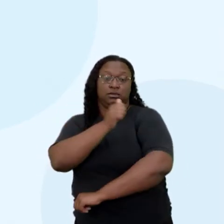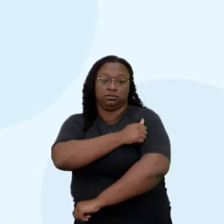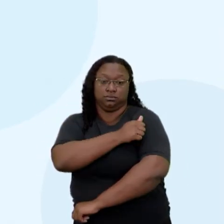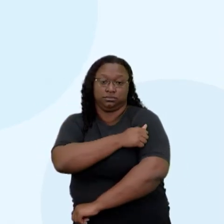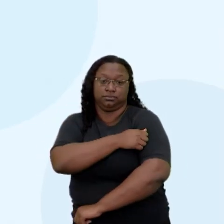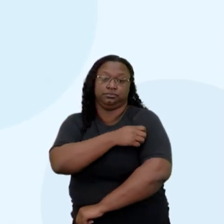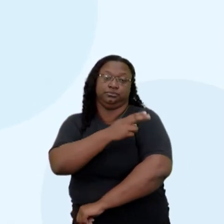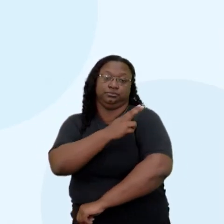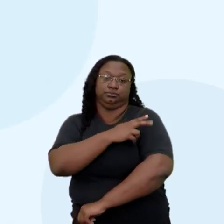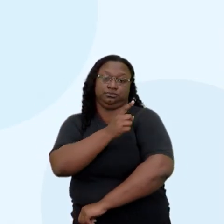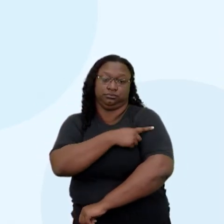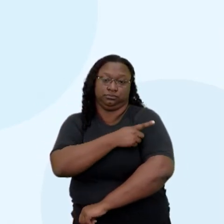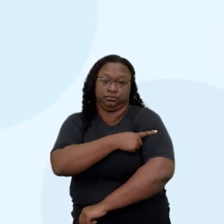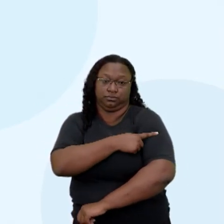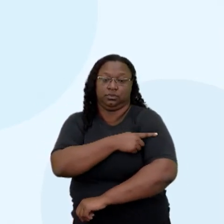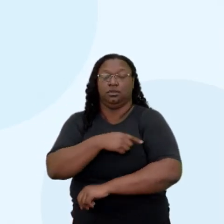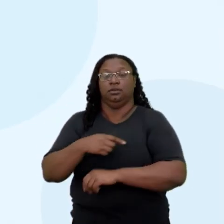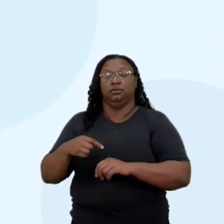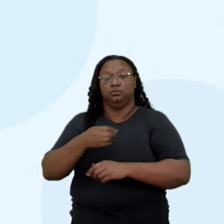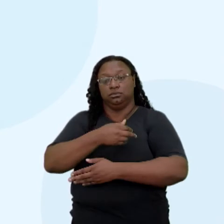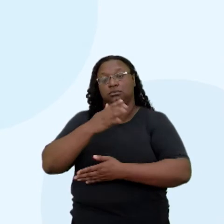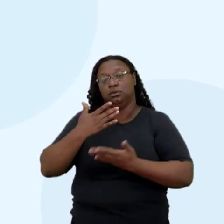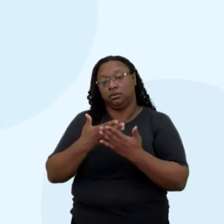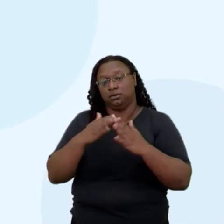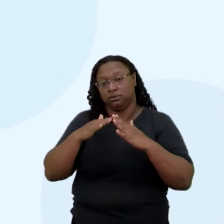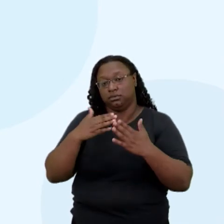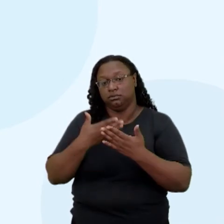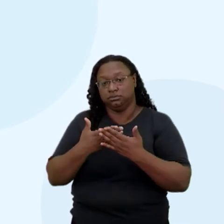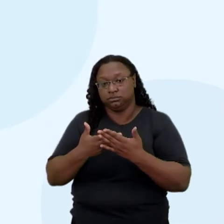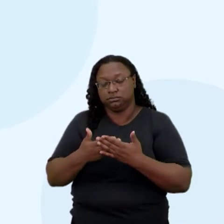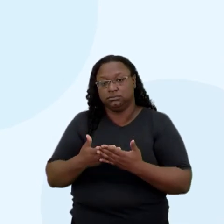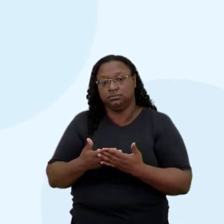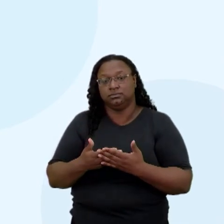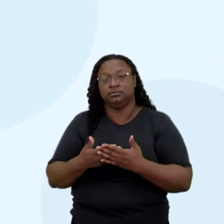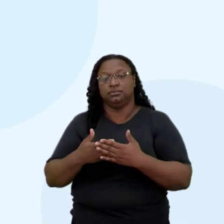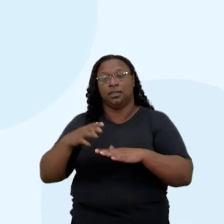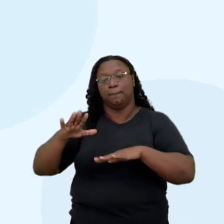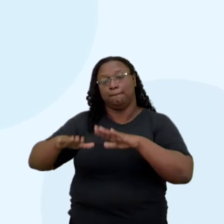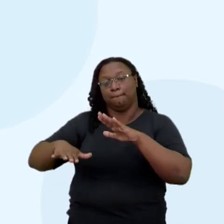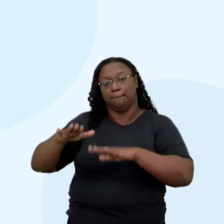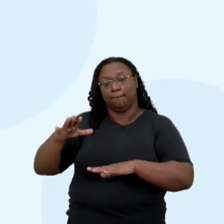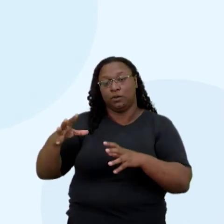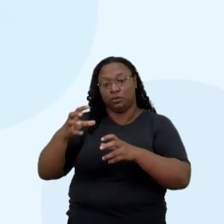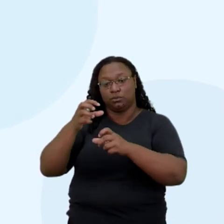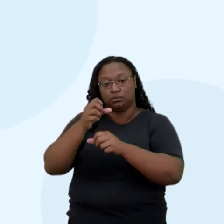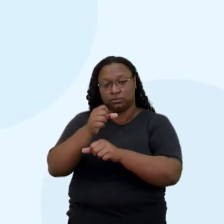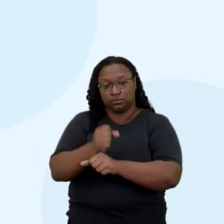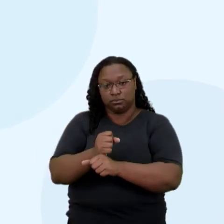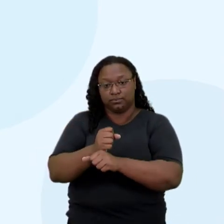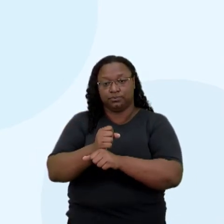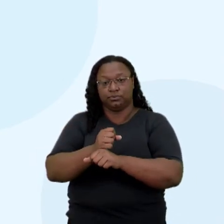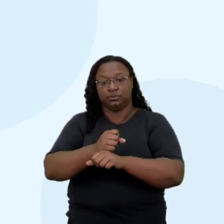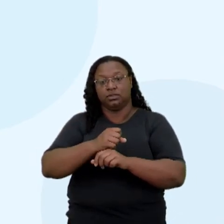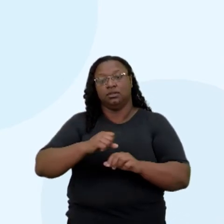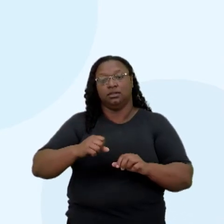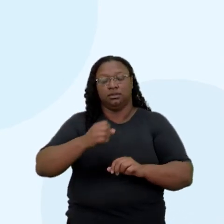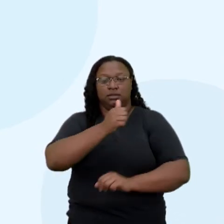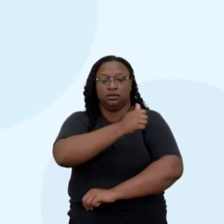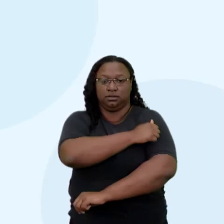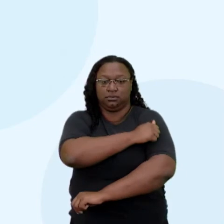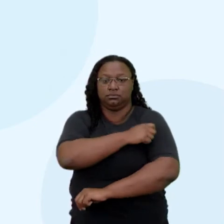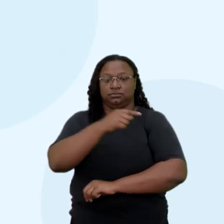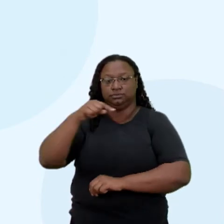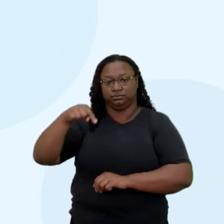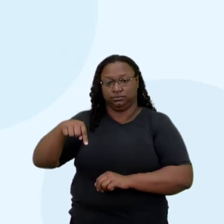médio que a gente está estudando o período, tá, ok? Da média de quantidade de alunos nesse determinado período. Então é essa a